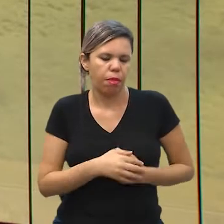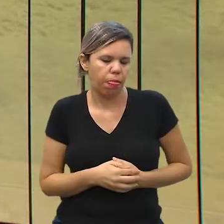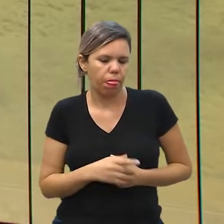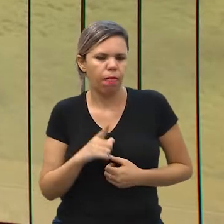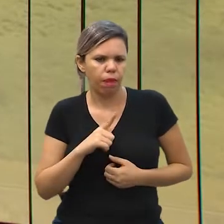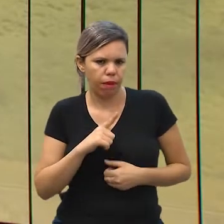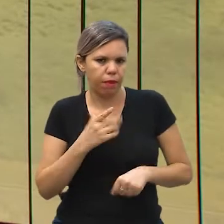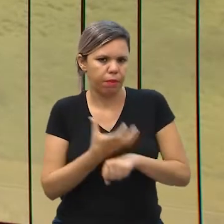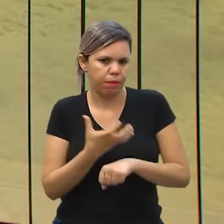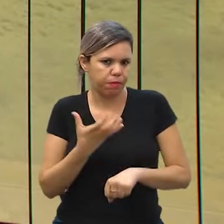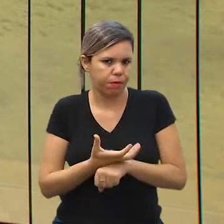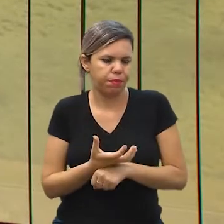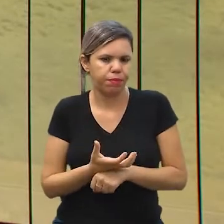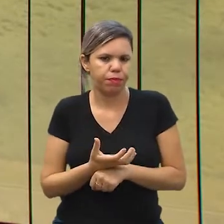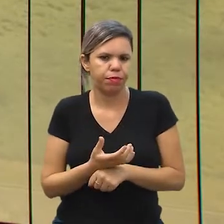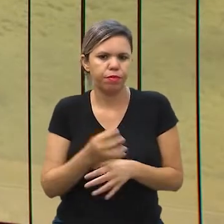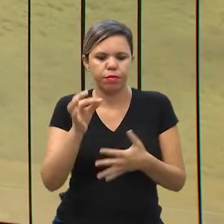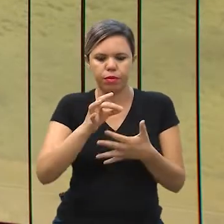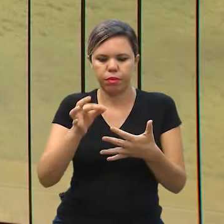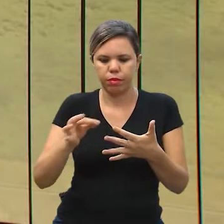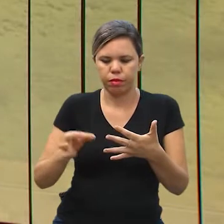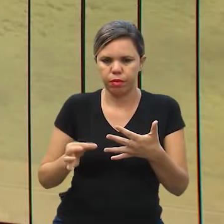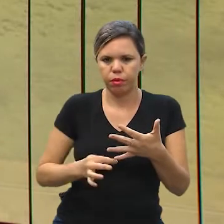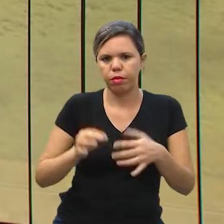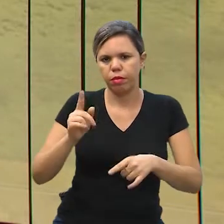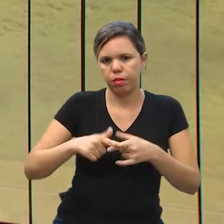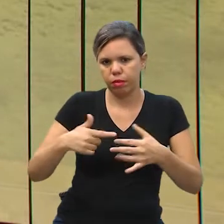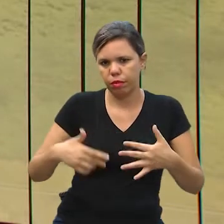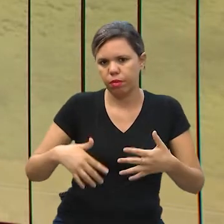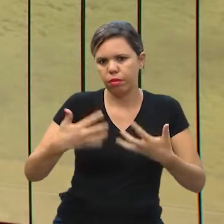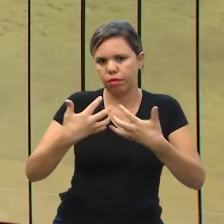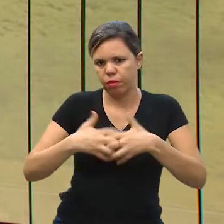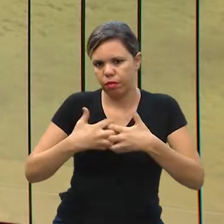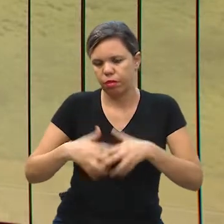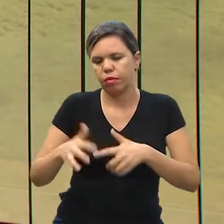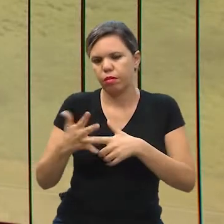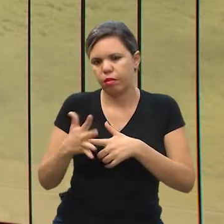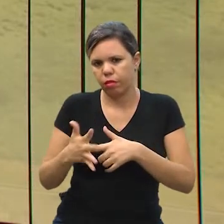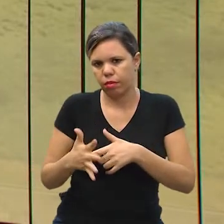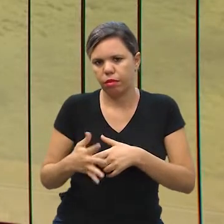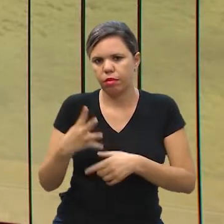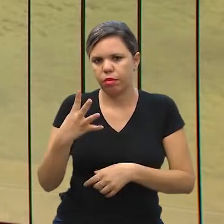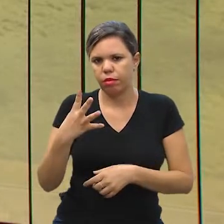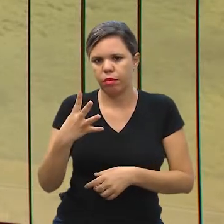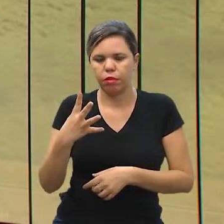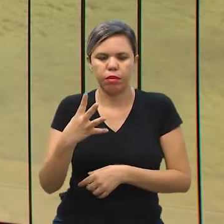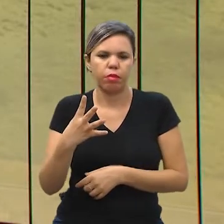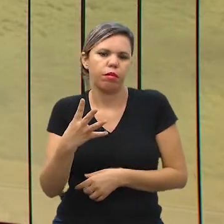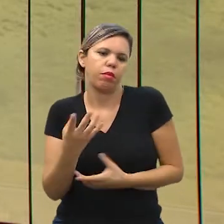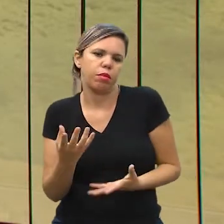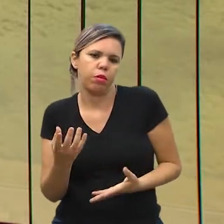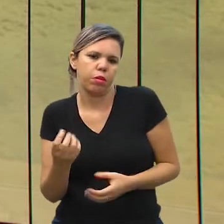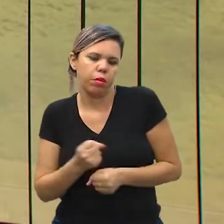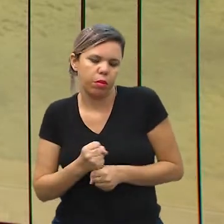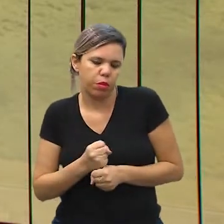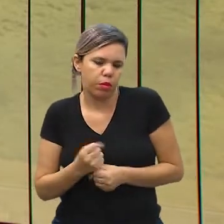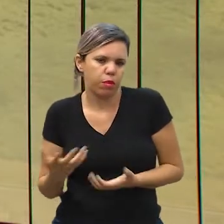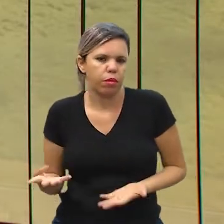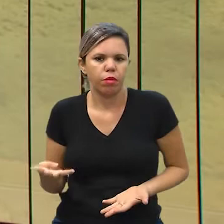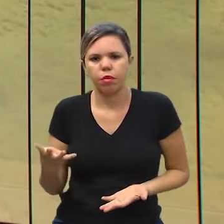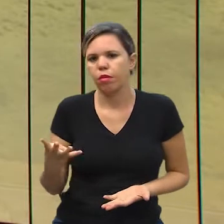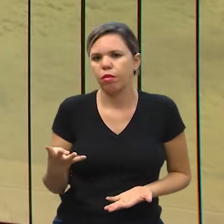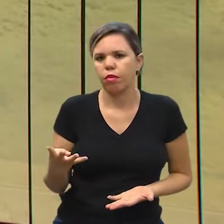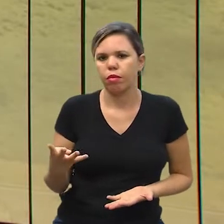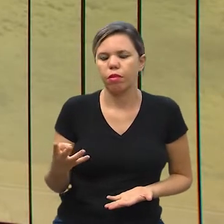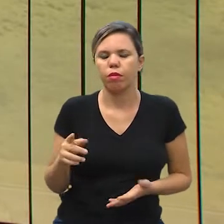havia uma disciplina que era elementos de máquinas do 4º ano da de mecânica lá que tava sem professor e isso